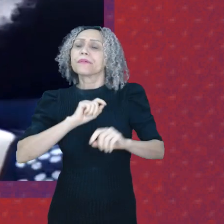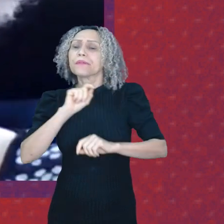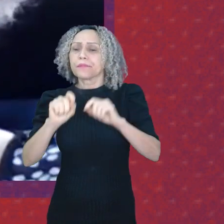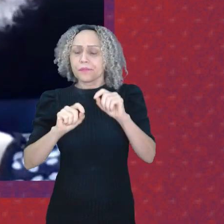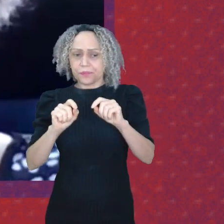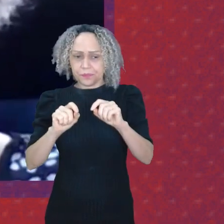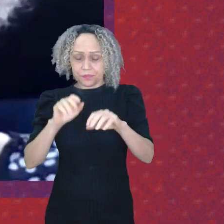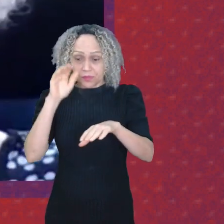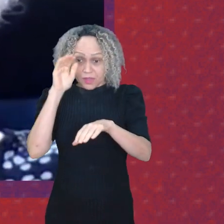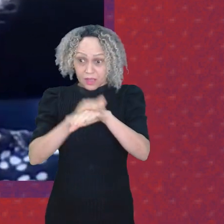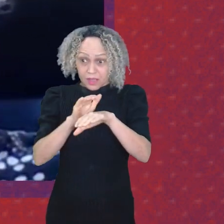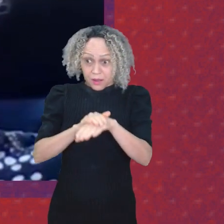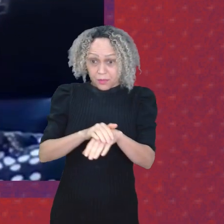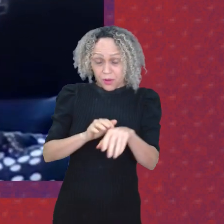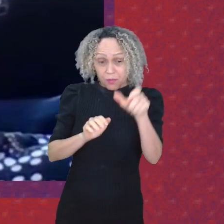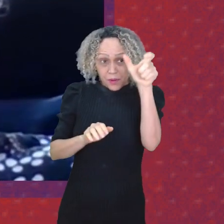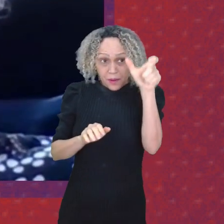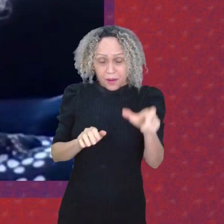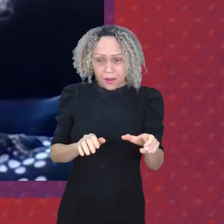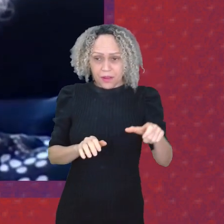A própria Maria da Penha